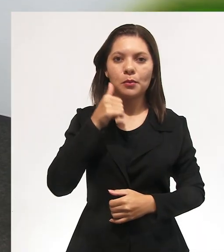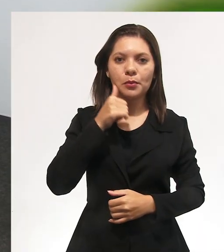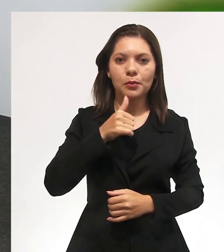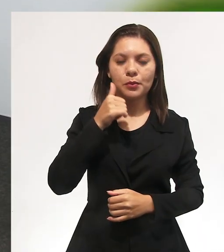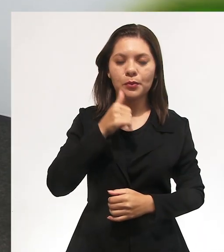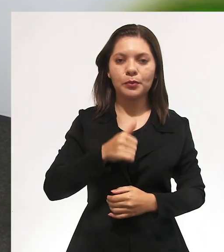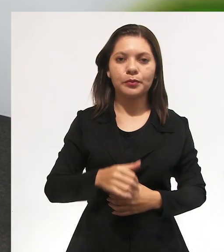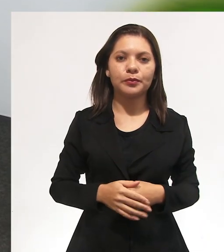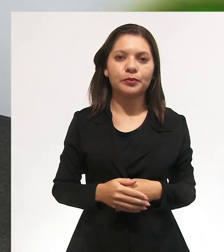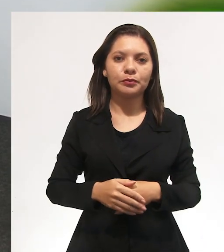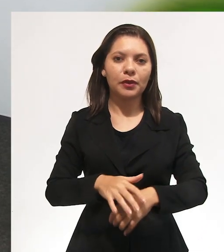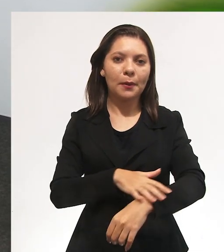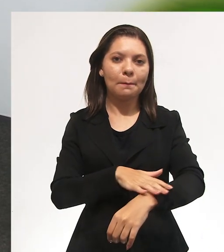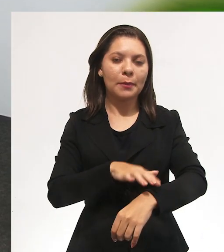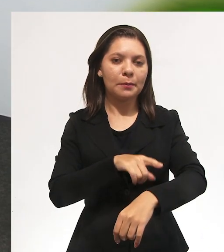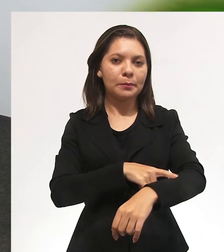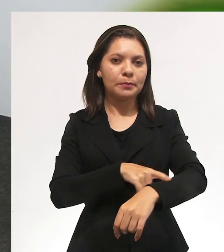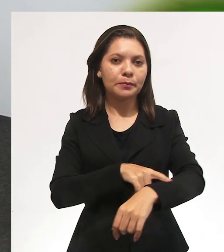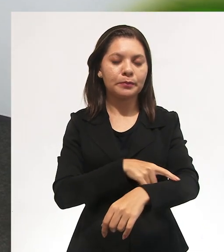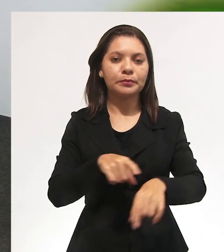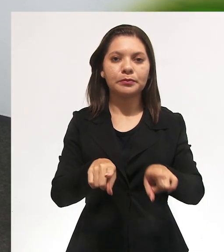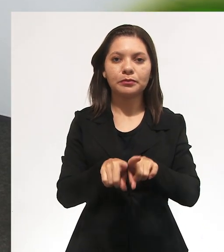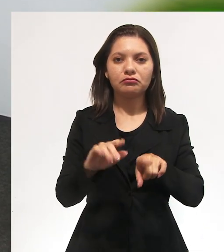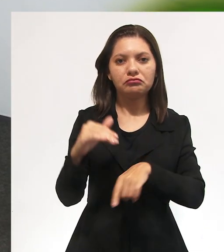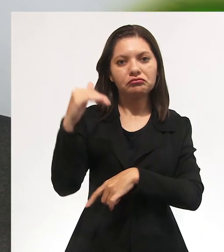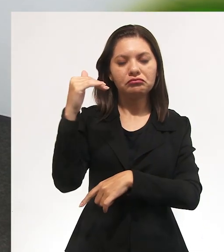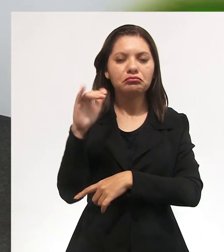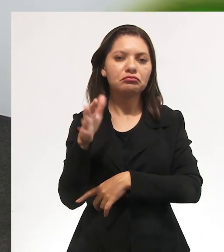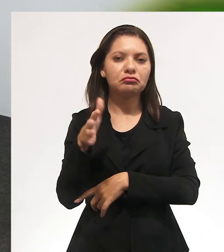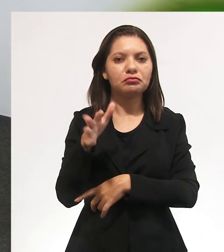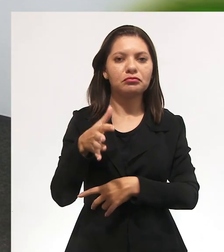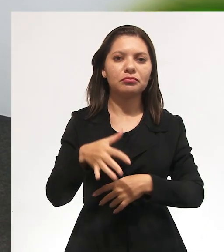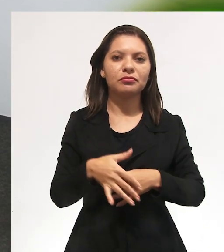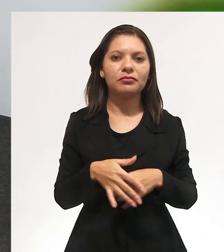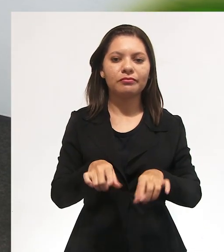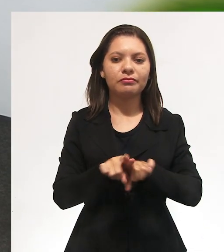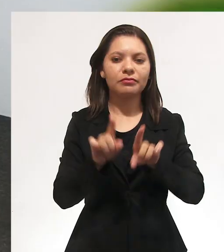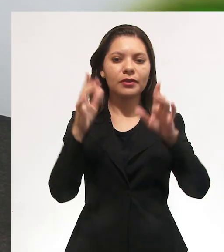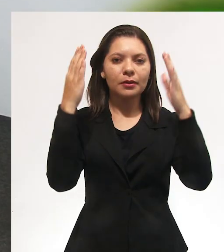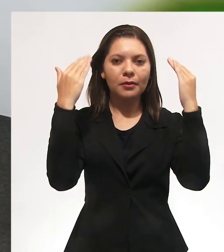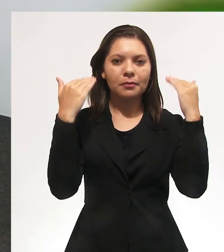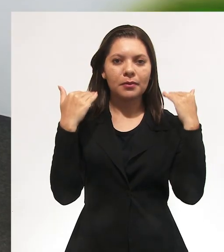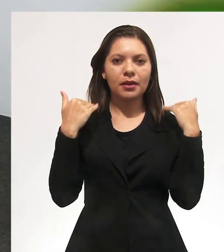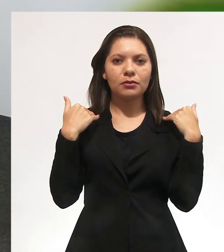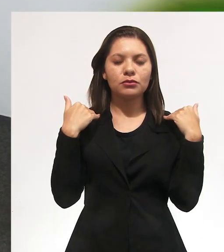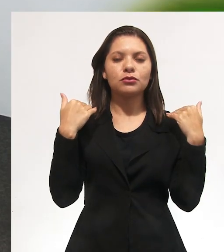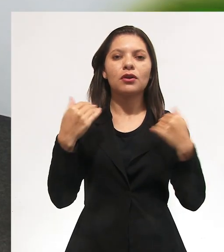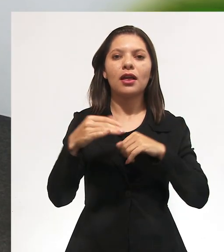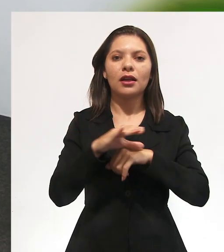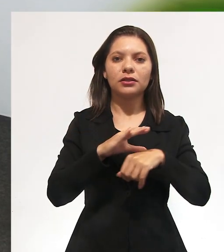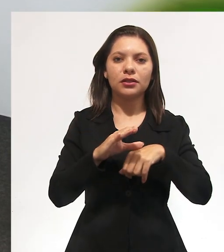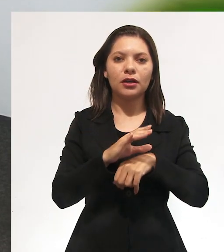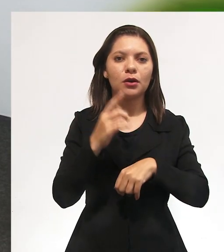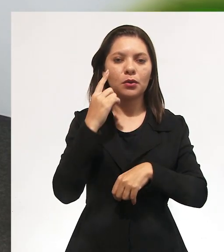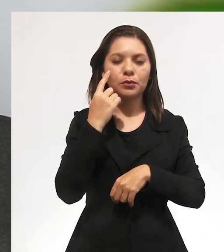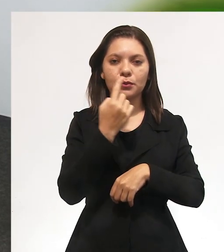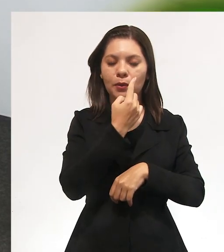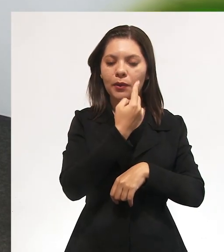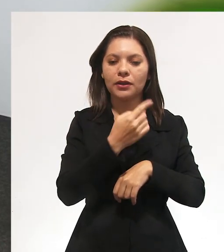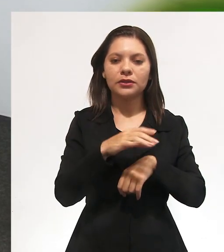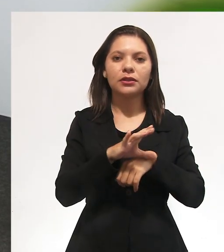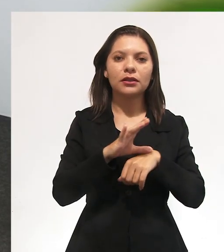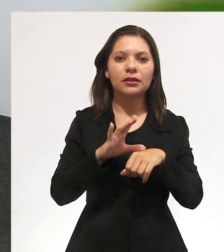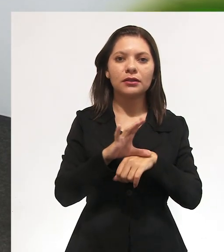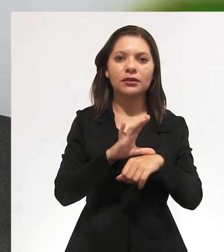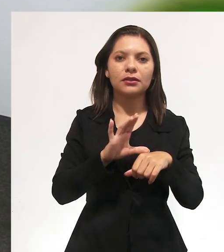pele parda, estatura mediana, cabelo castanho em cima do ombro, olhos castanhos,